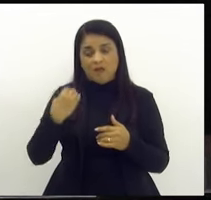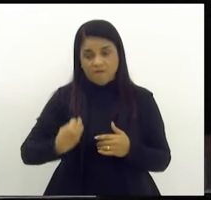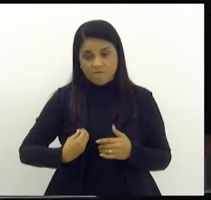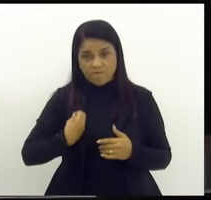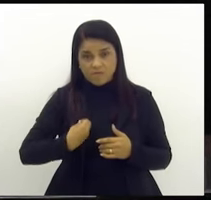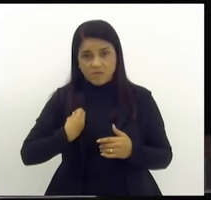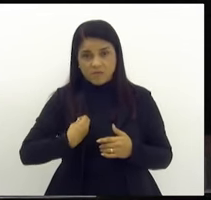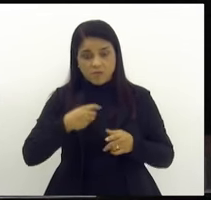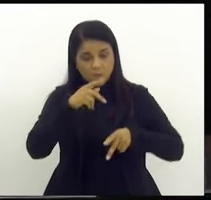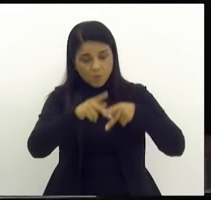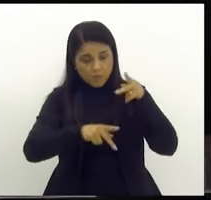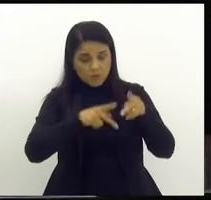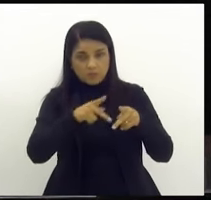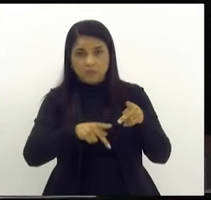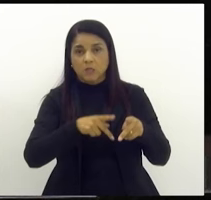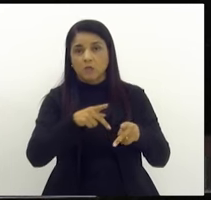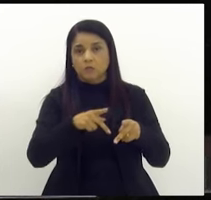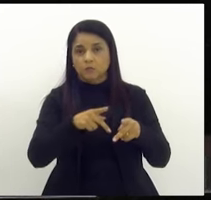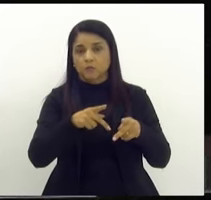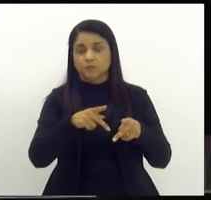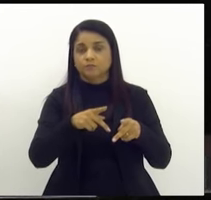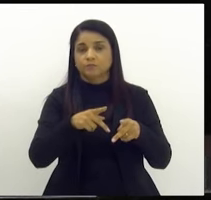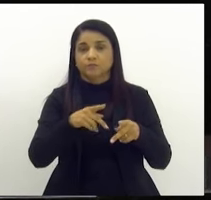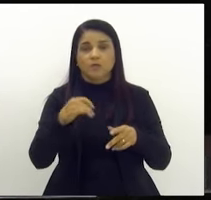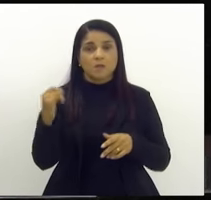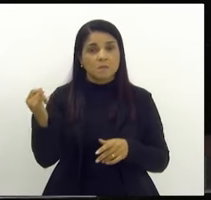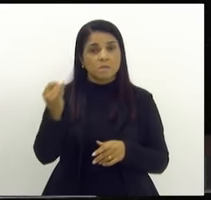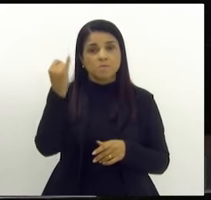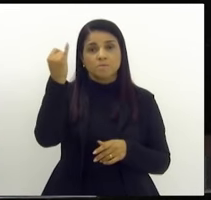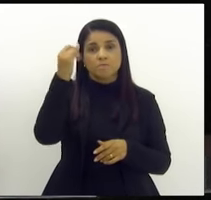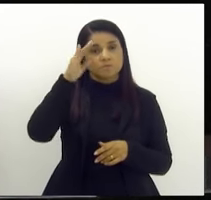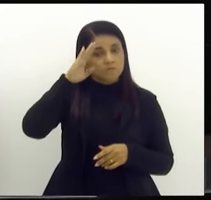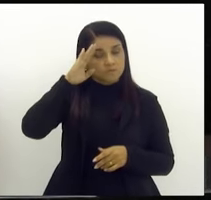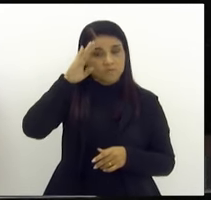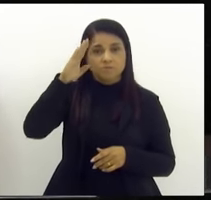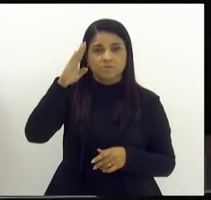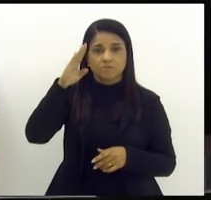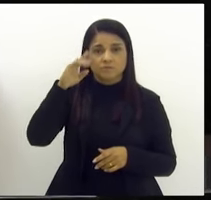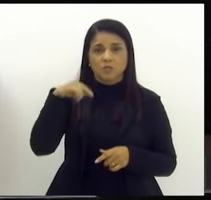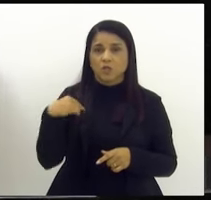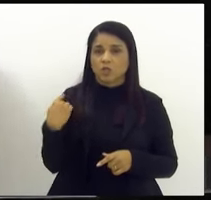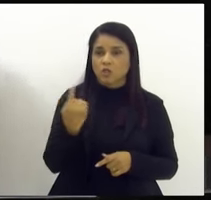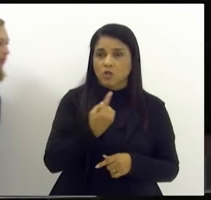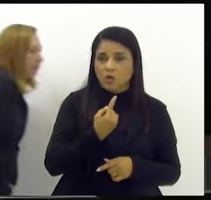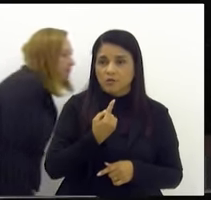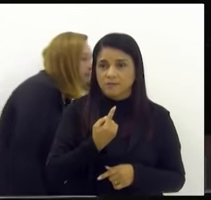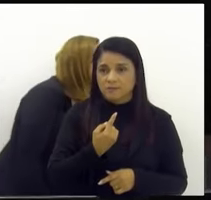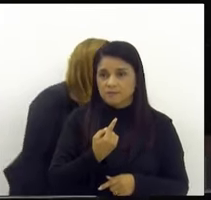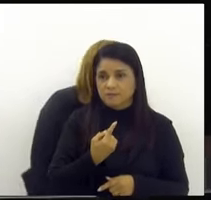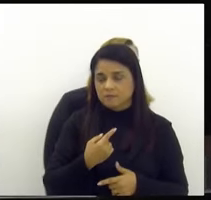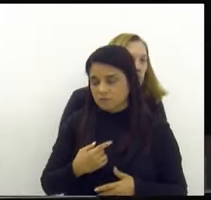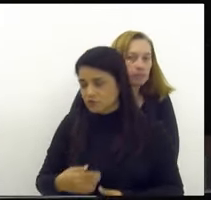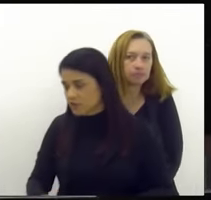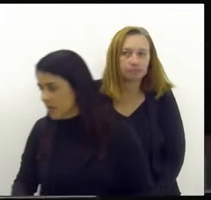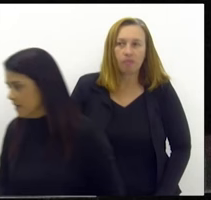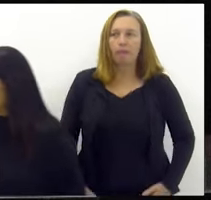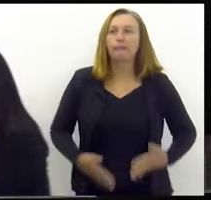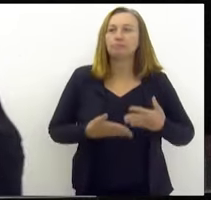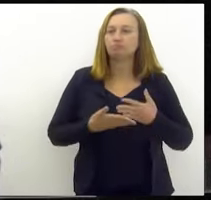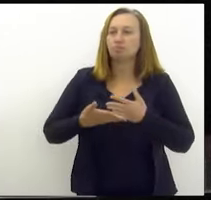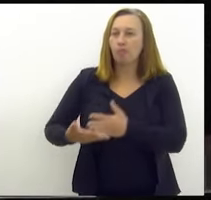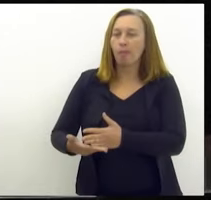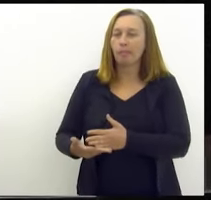do nosso povo primeiro e mais importante Nós deveríamos nos guiar por